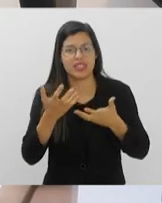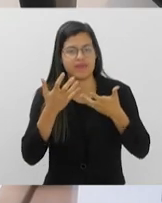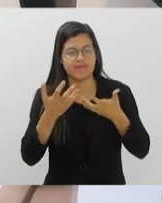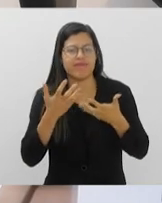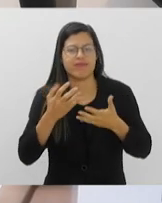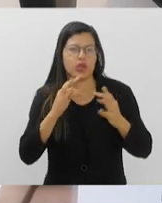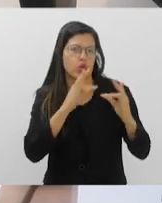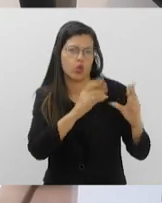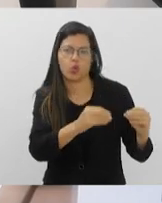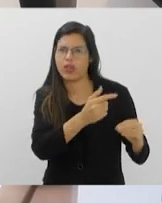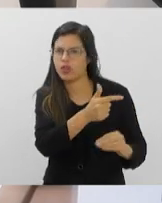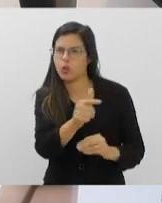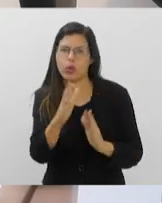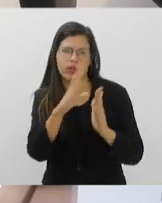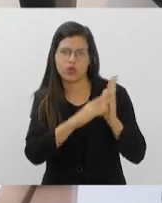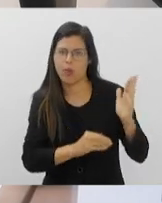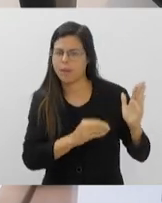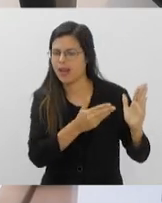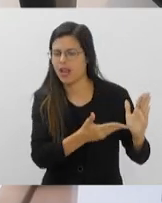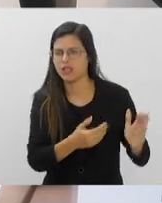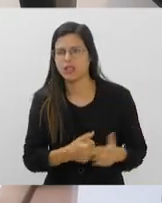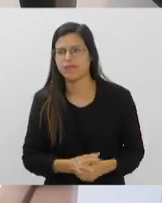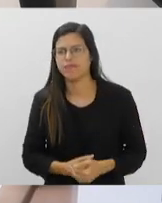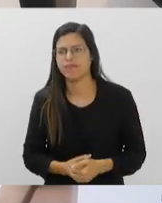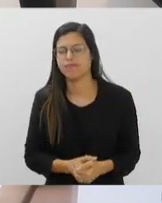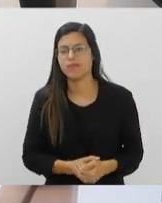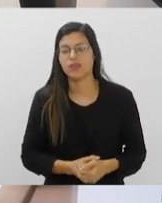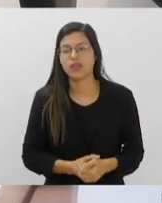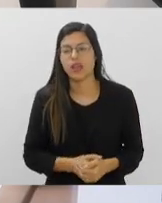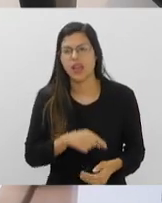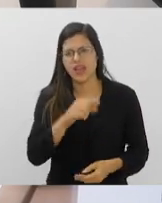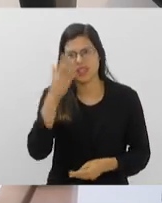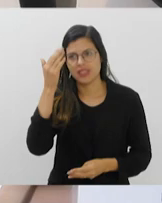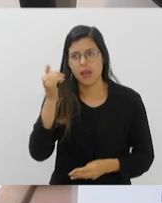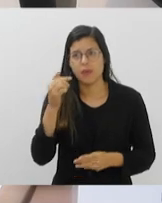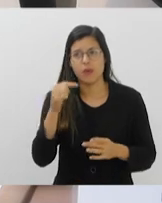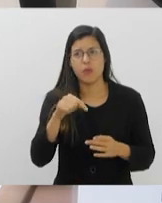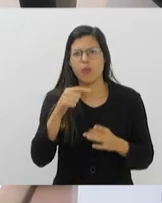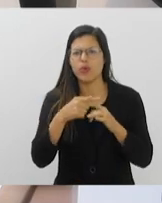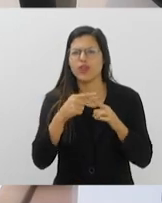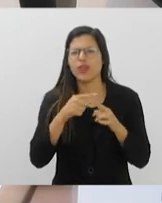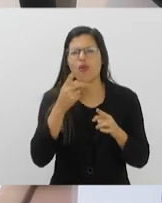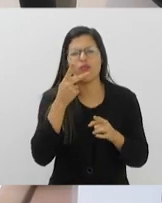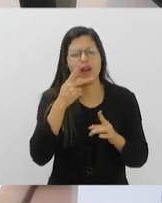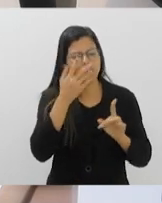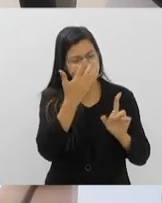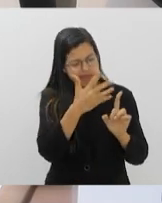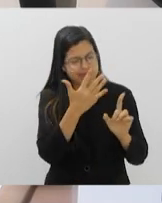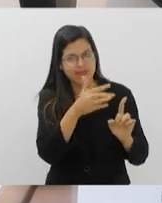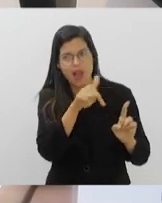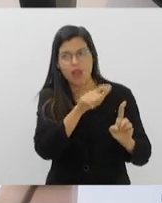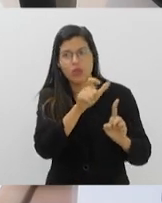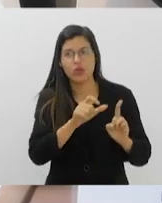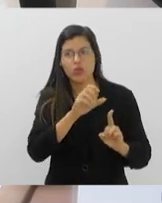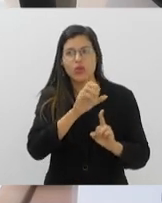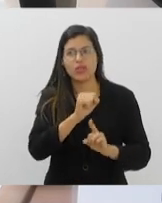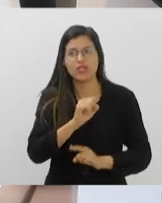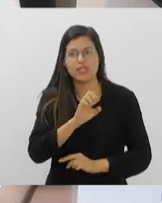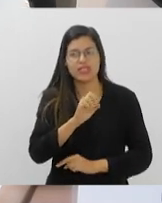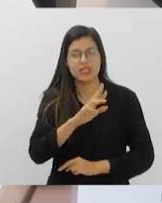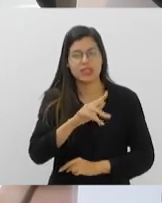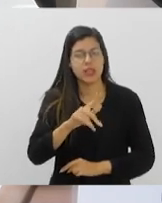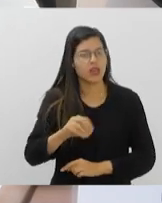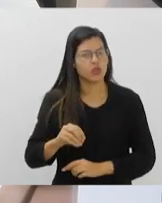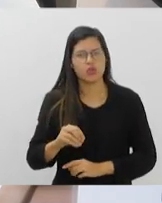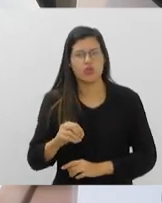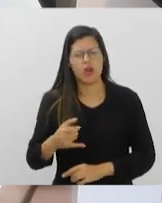as outras varas funcionassem ele sabe disso e quando a gente elogia ele por que que eu elogio o Dr Sérgio porque ele não se vaide dece muito pelo contrário